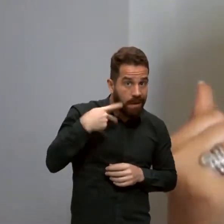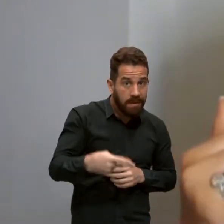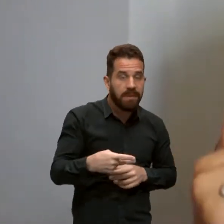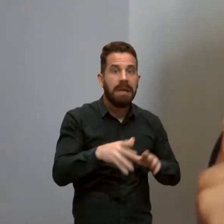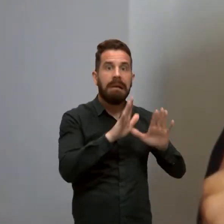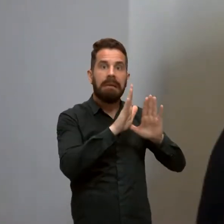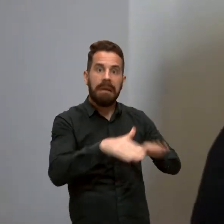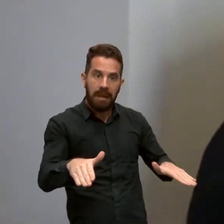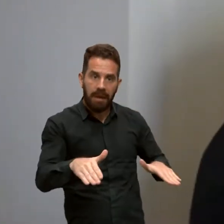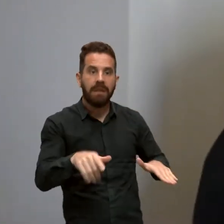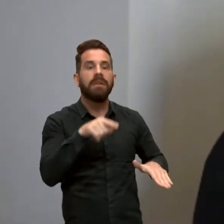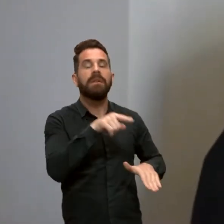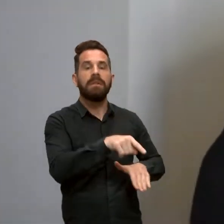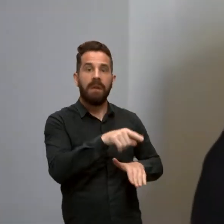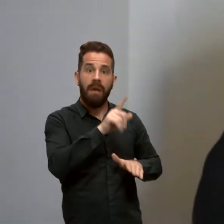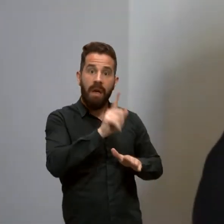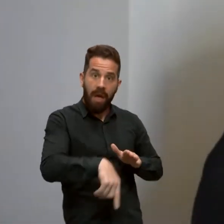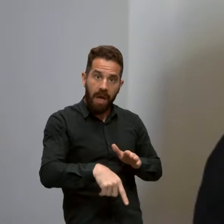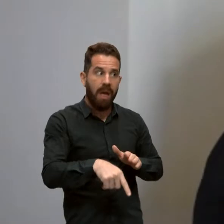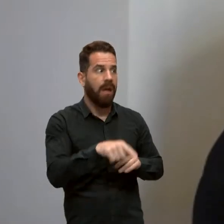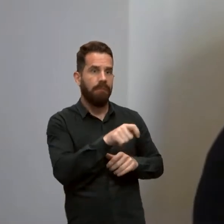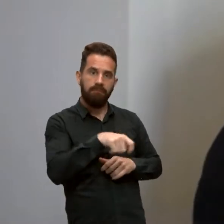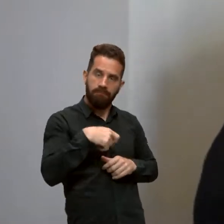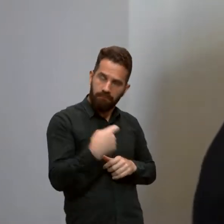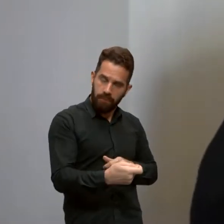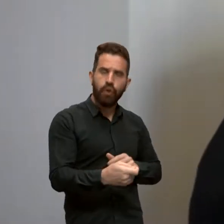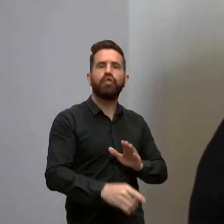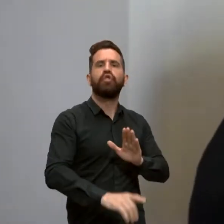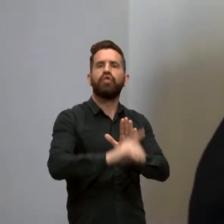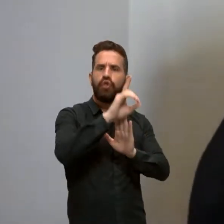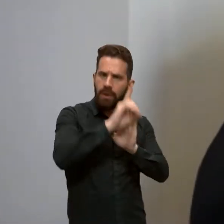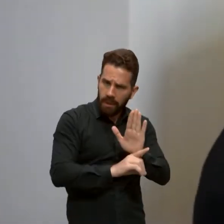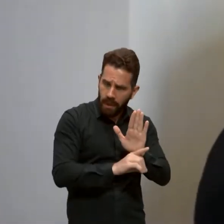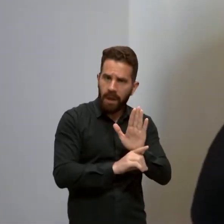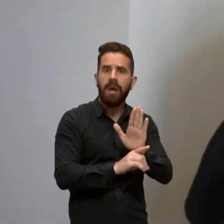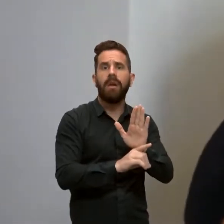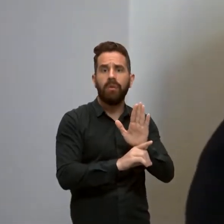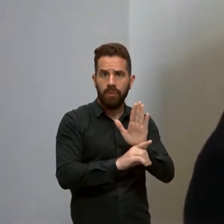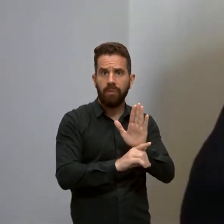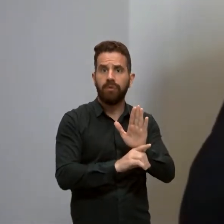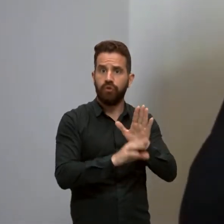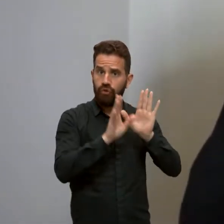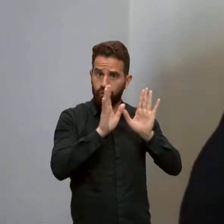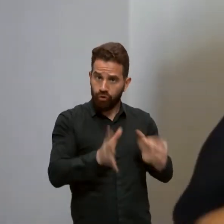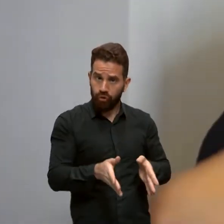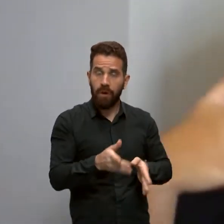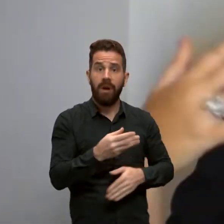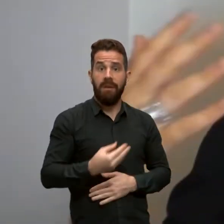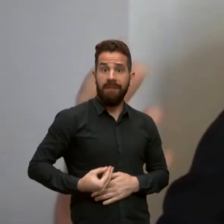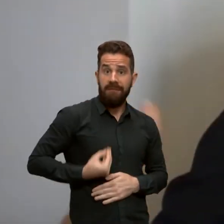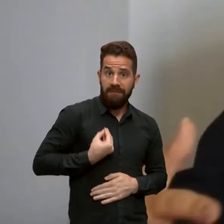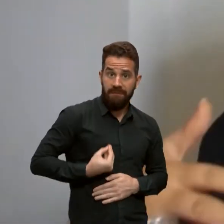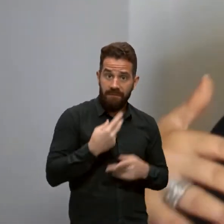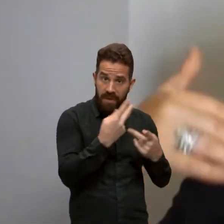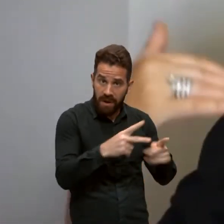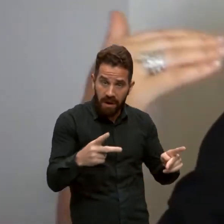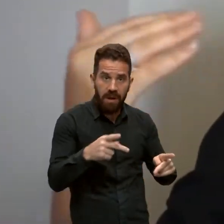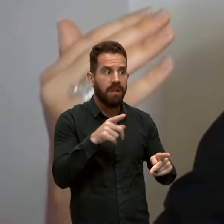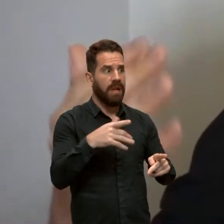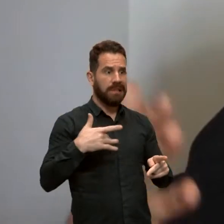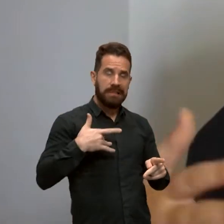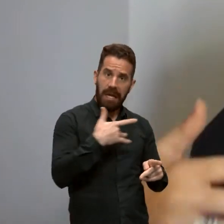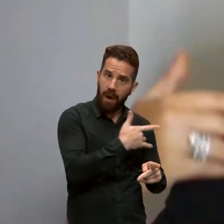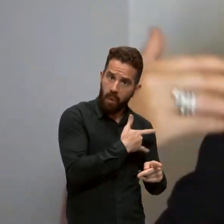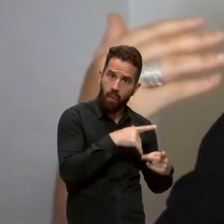direitos e, sobretudo, reconhecê-la como um sujeito de direitos à vida, à saúde,